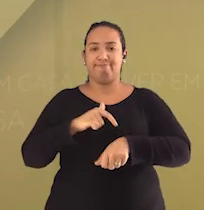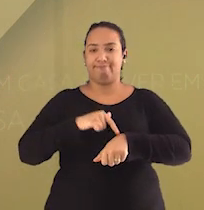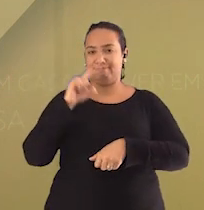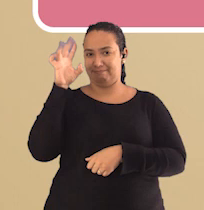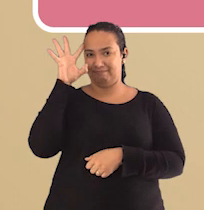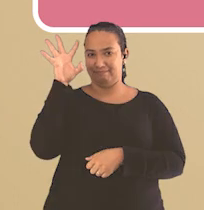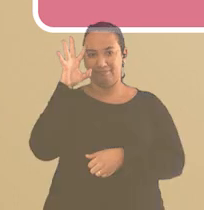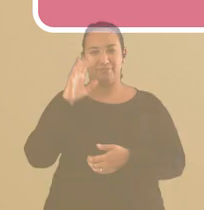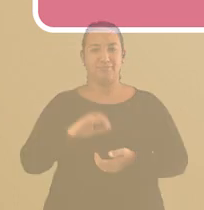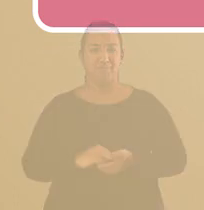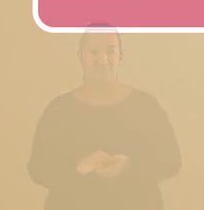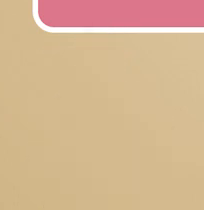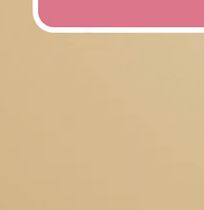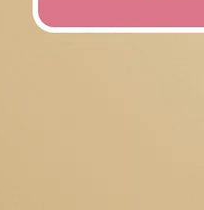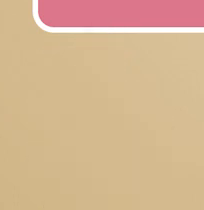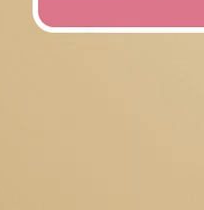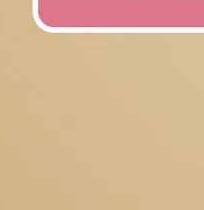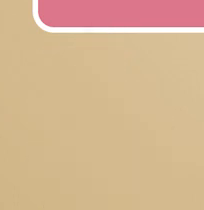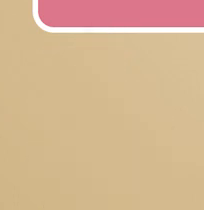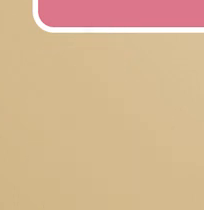resposta.